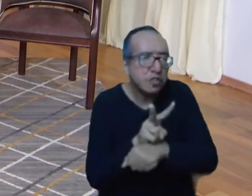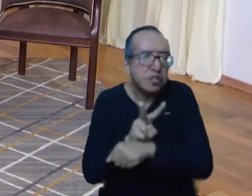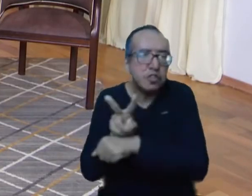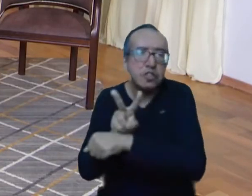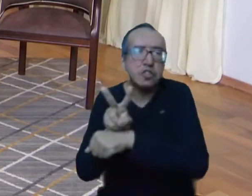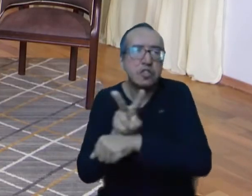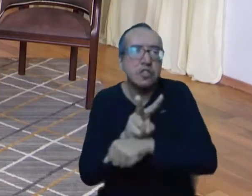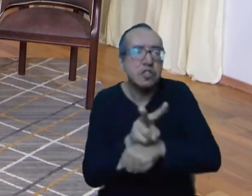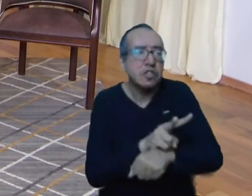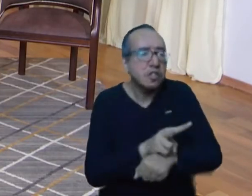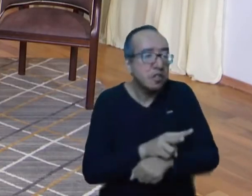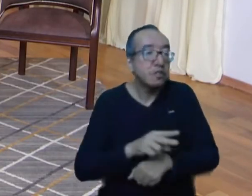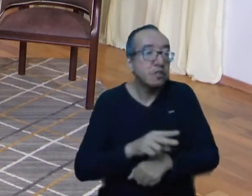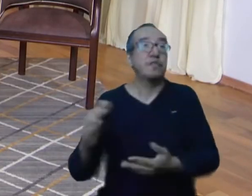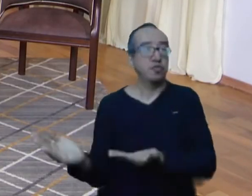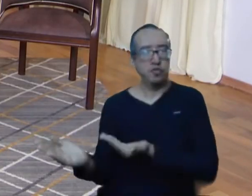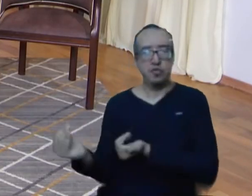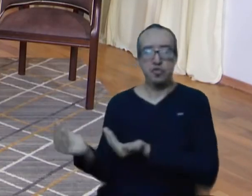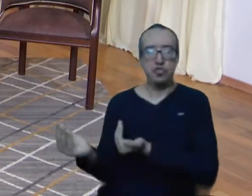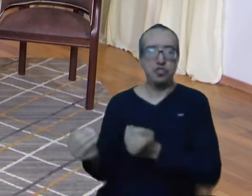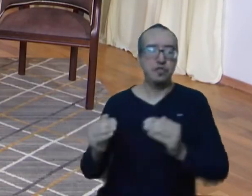vimos esse princípio